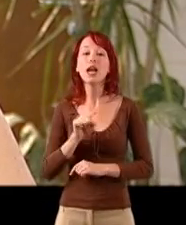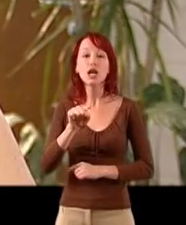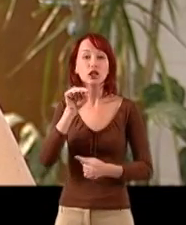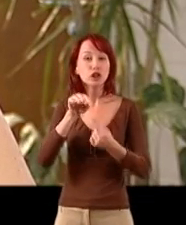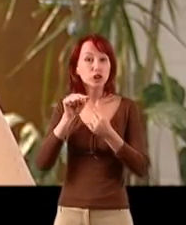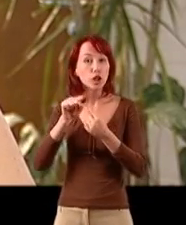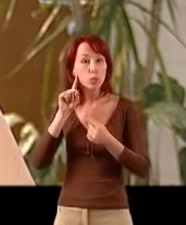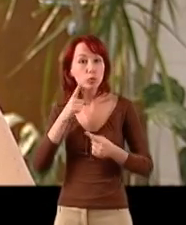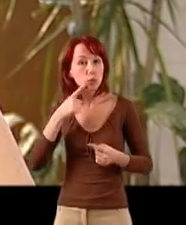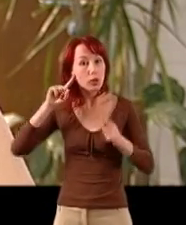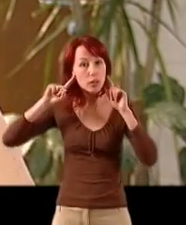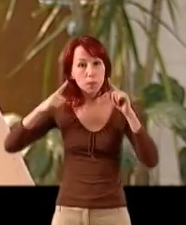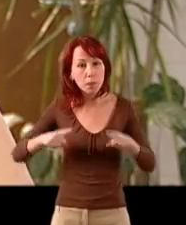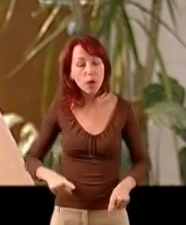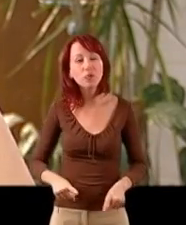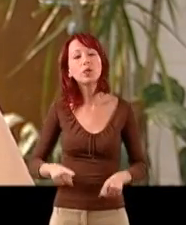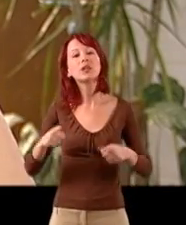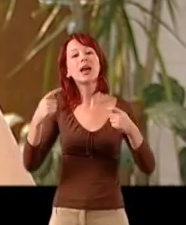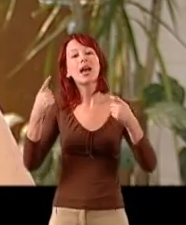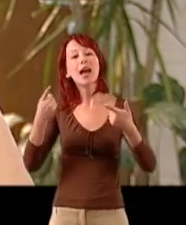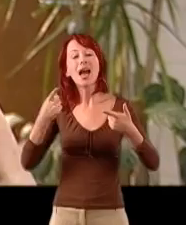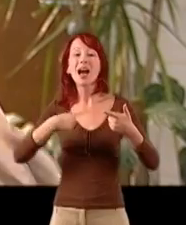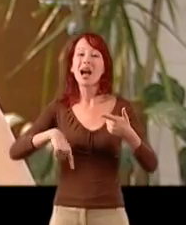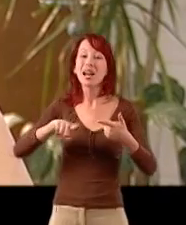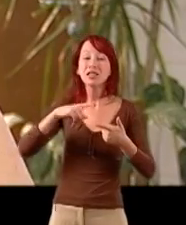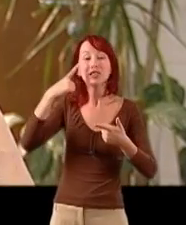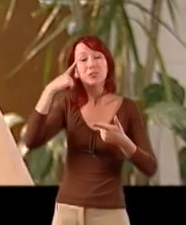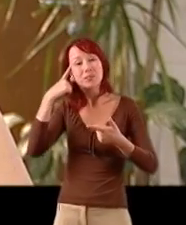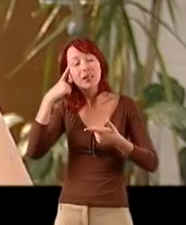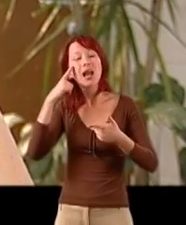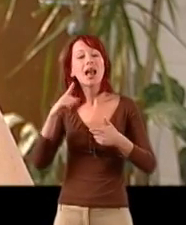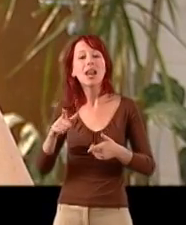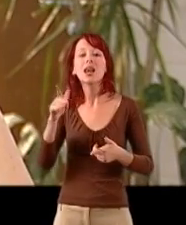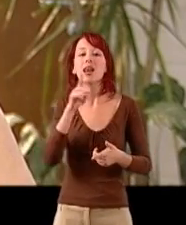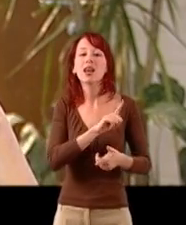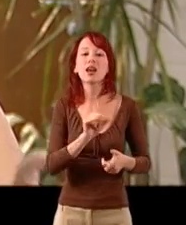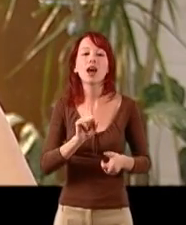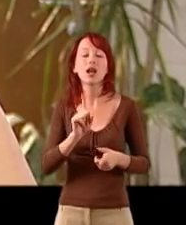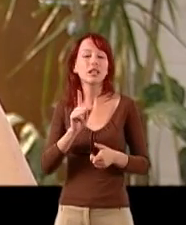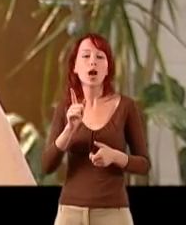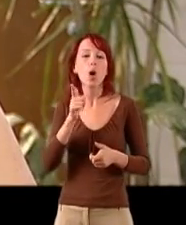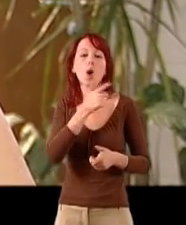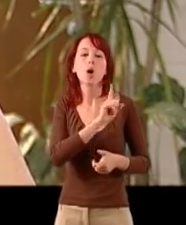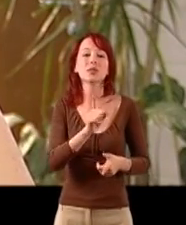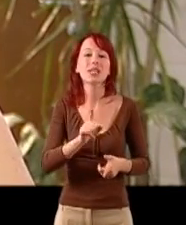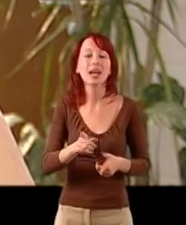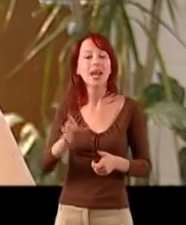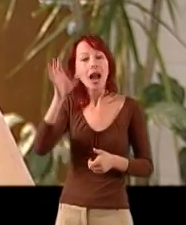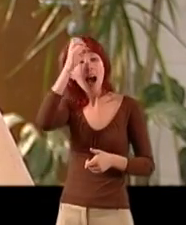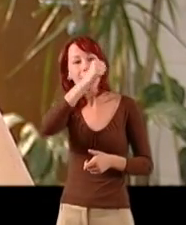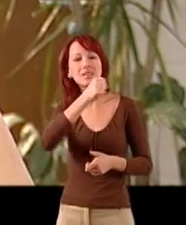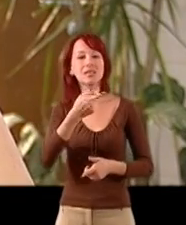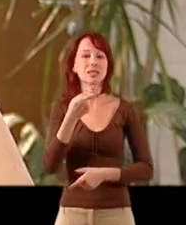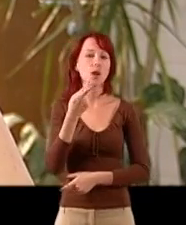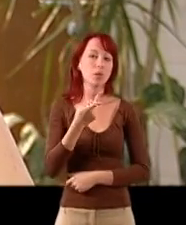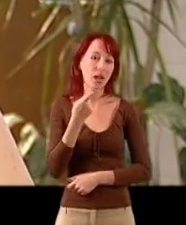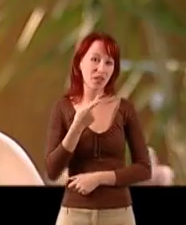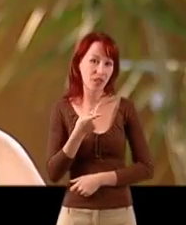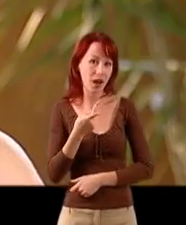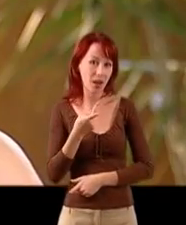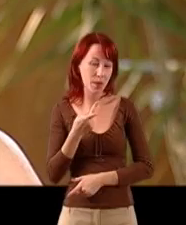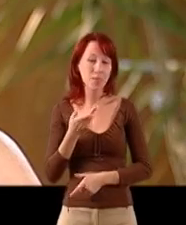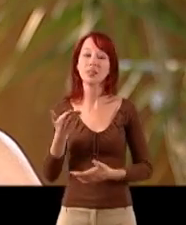esse tipo de surdez, ele nos remete a uma previsão, assim, a um prognóstico, né, ruim em relação à aquisição da